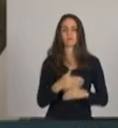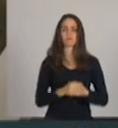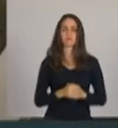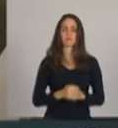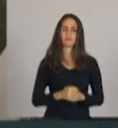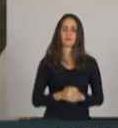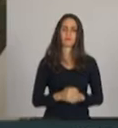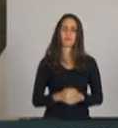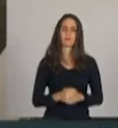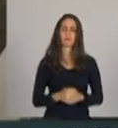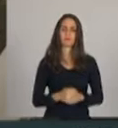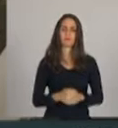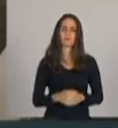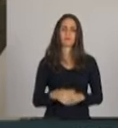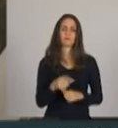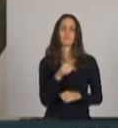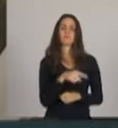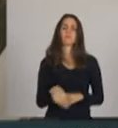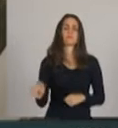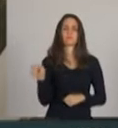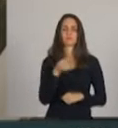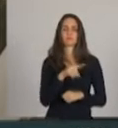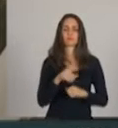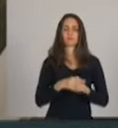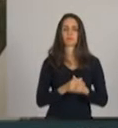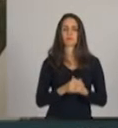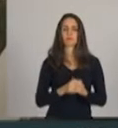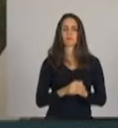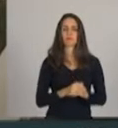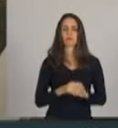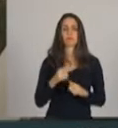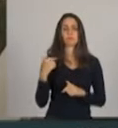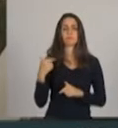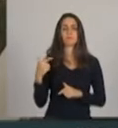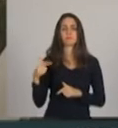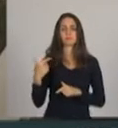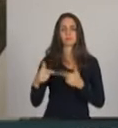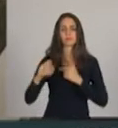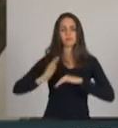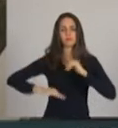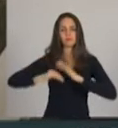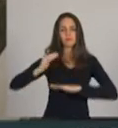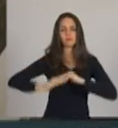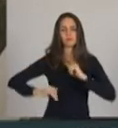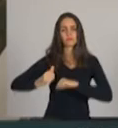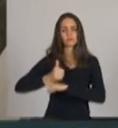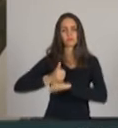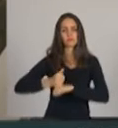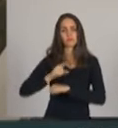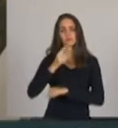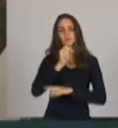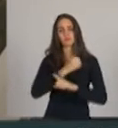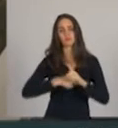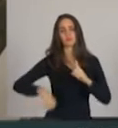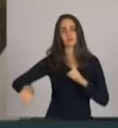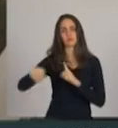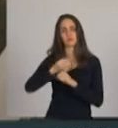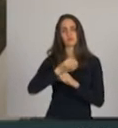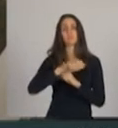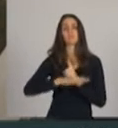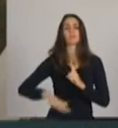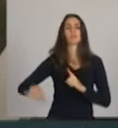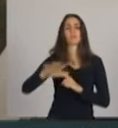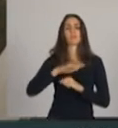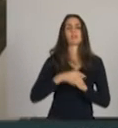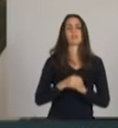não deixemos que estes trabalhadores da nossa sociedade,